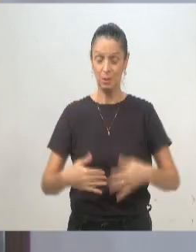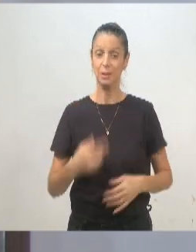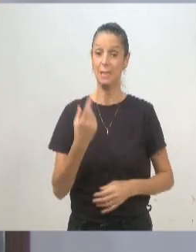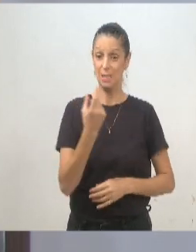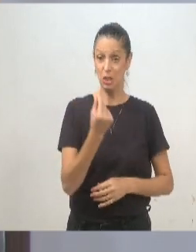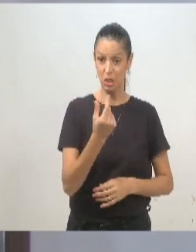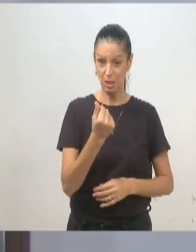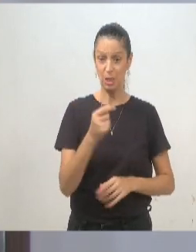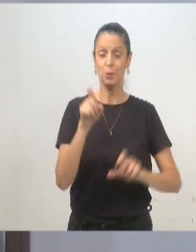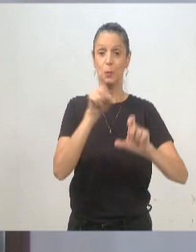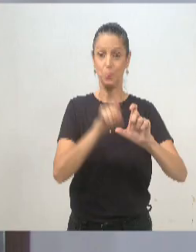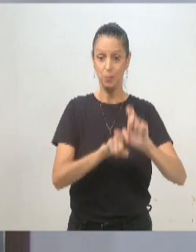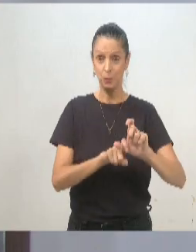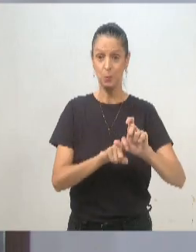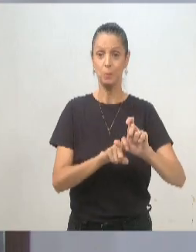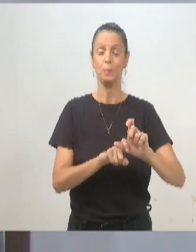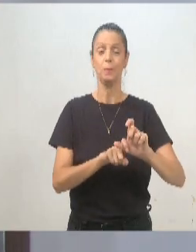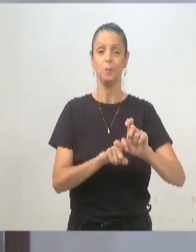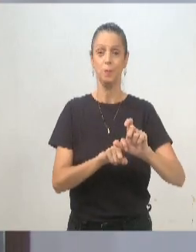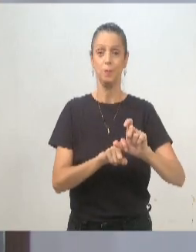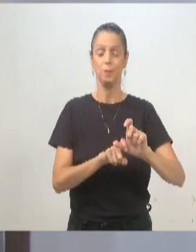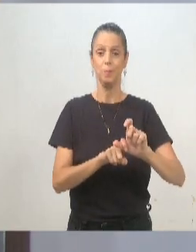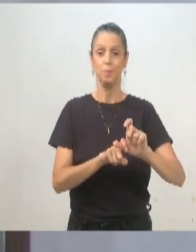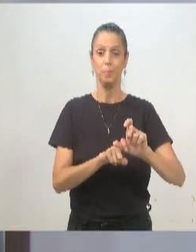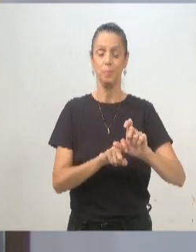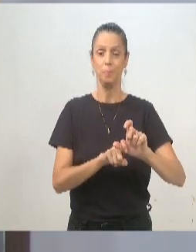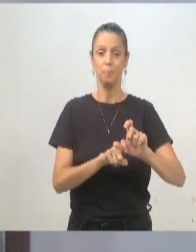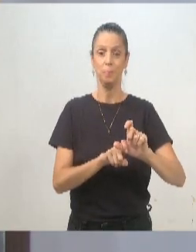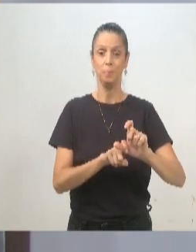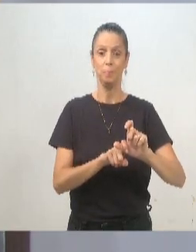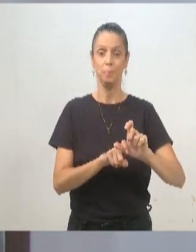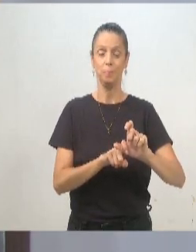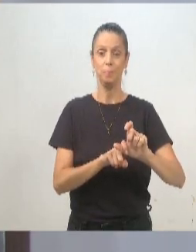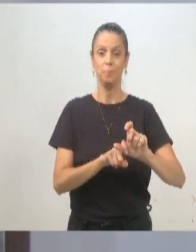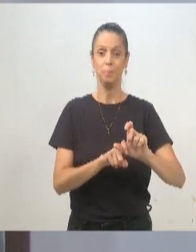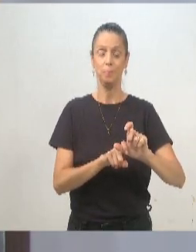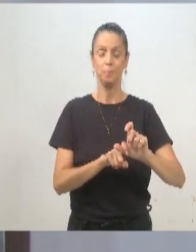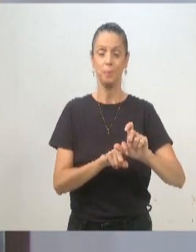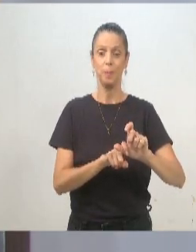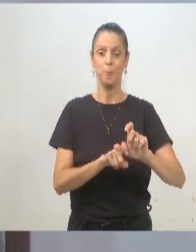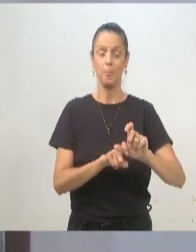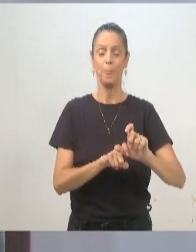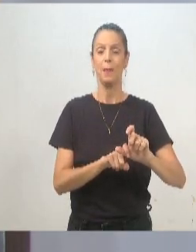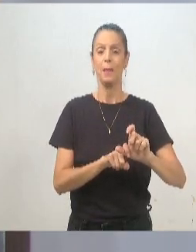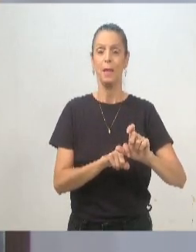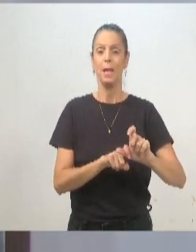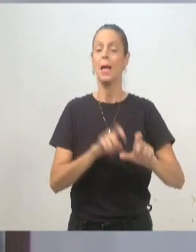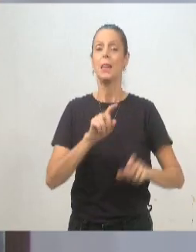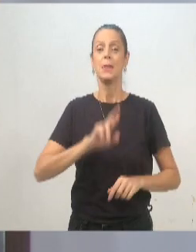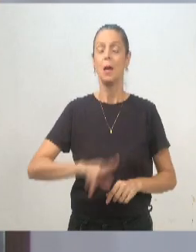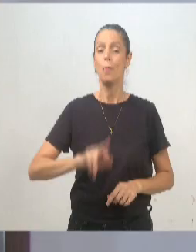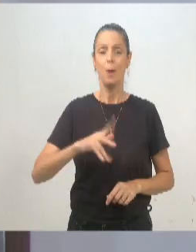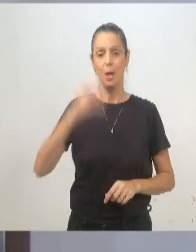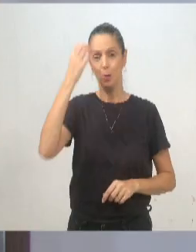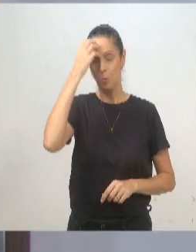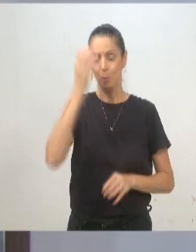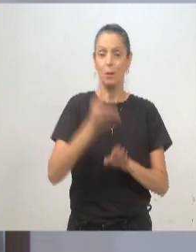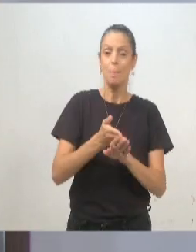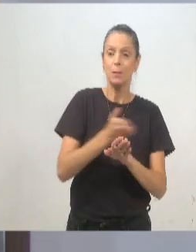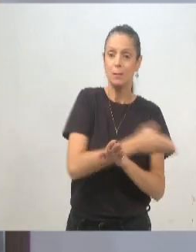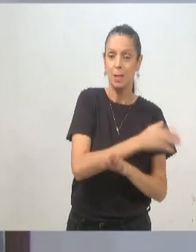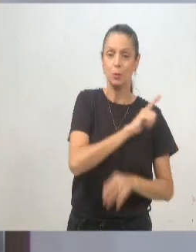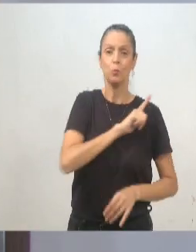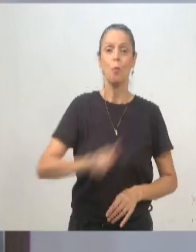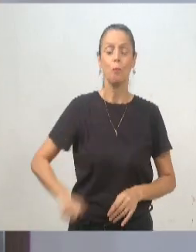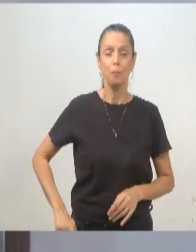orçamentário previsto, ele nada tem a ver com qualquer tipo de dívida que qualquer governo tenha deixado. Ele simplesmente